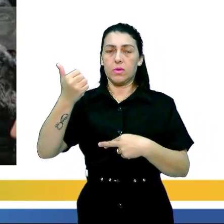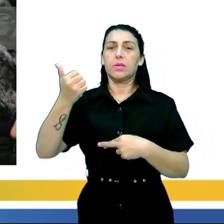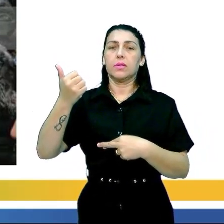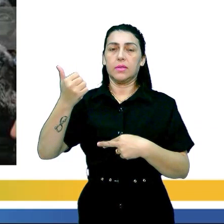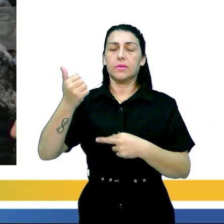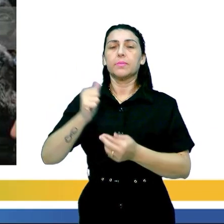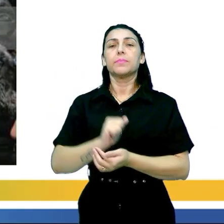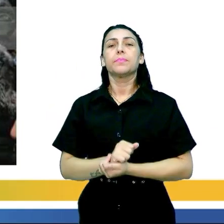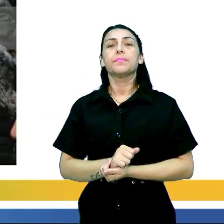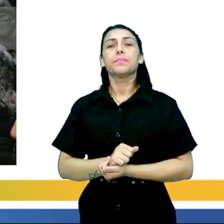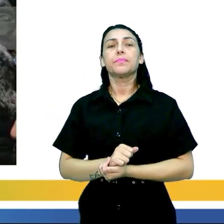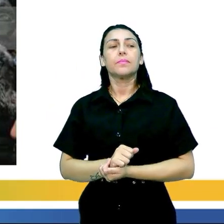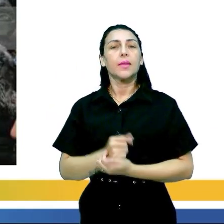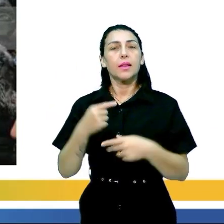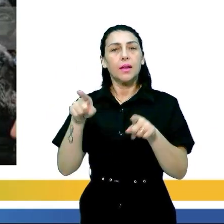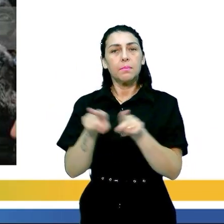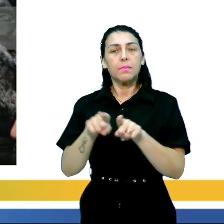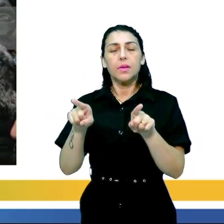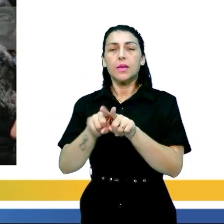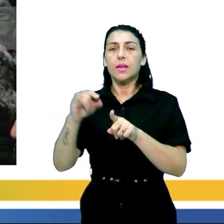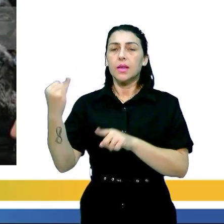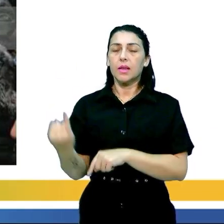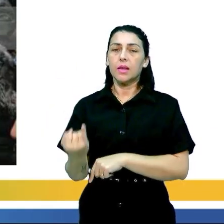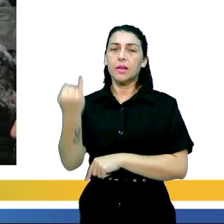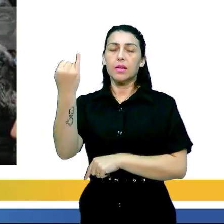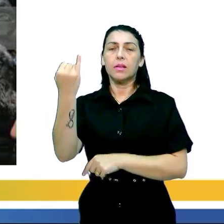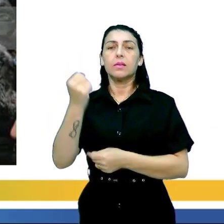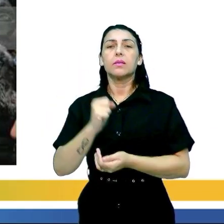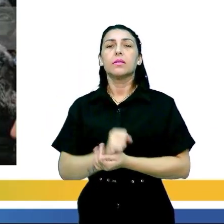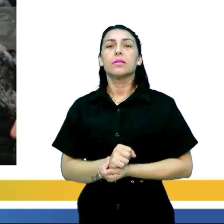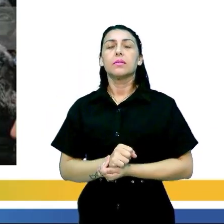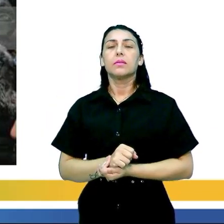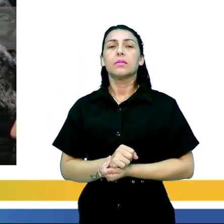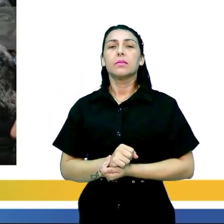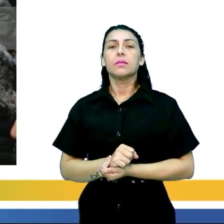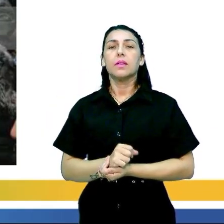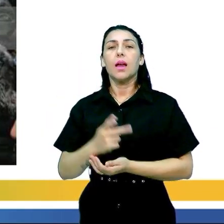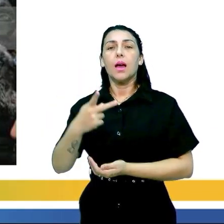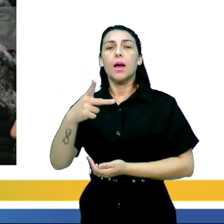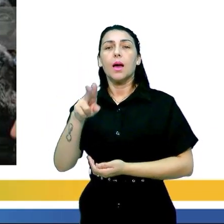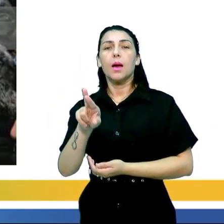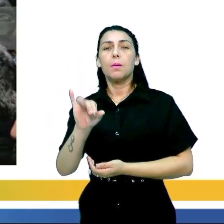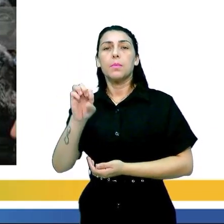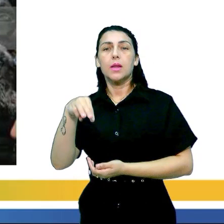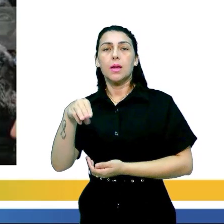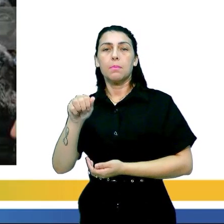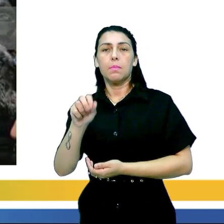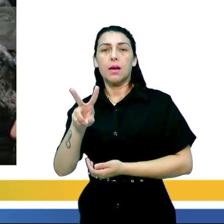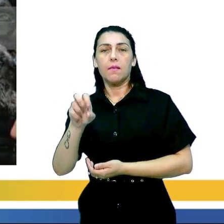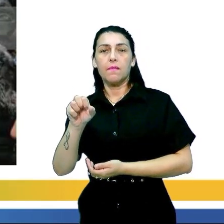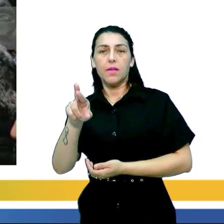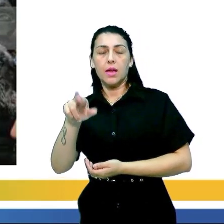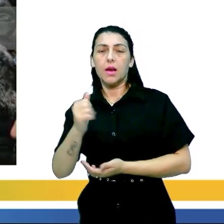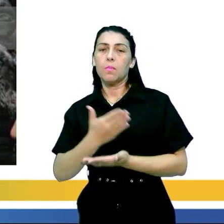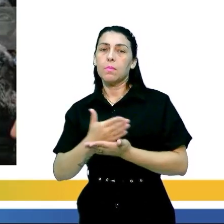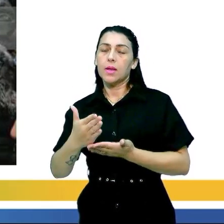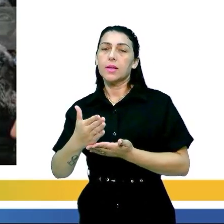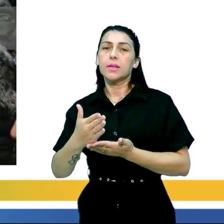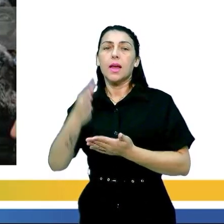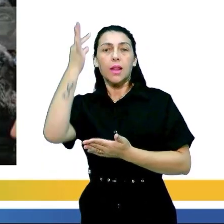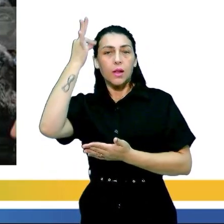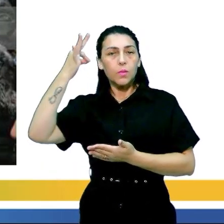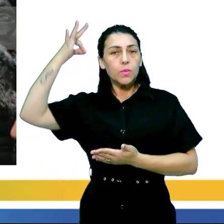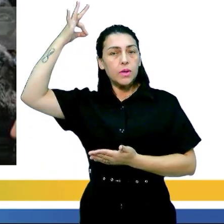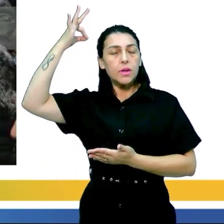vida. Bem, outra coisa importante sobre a Primavera Árabe iniciada na Tunísia é que lá